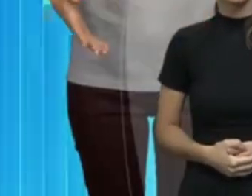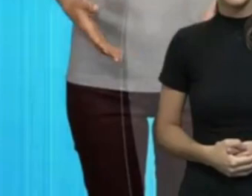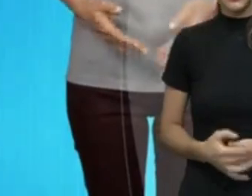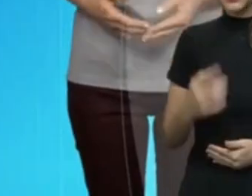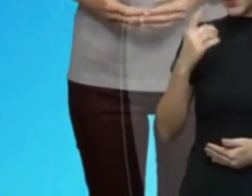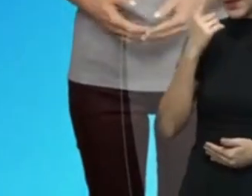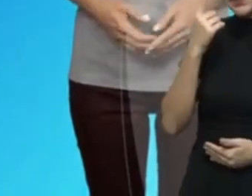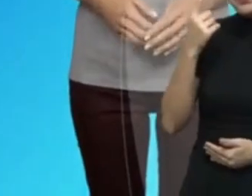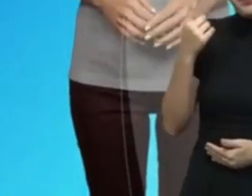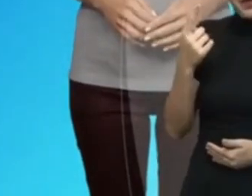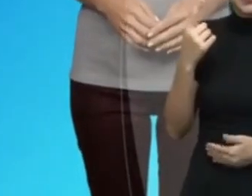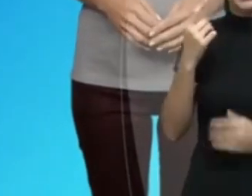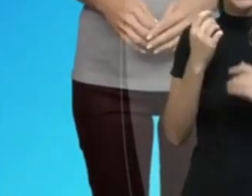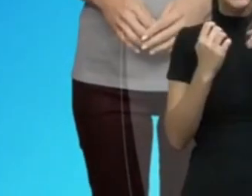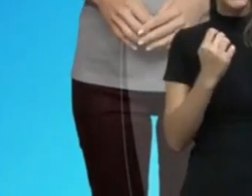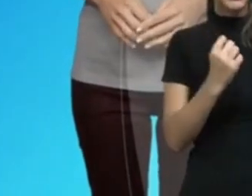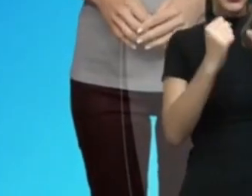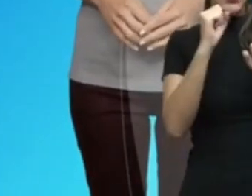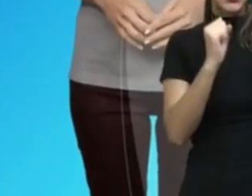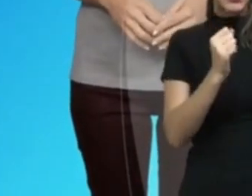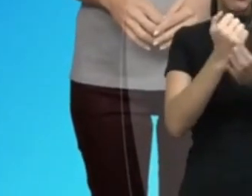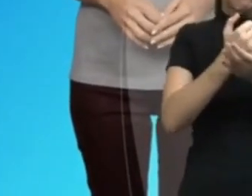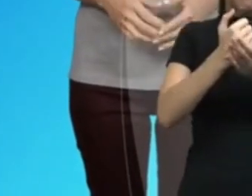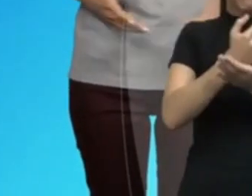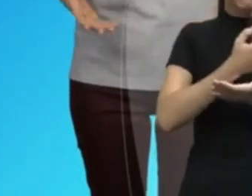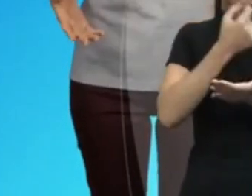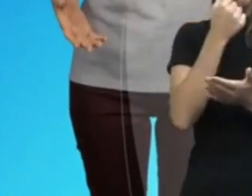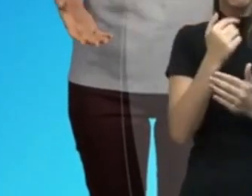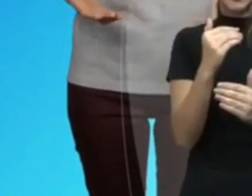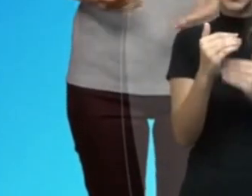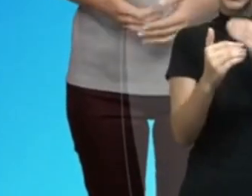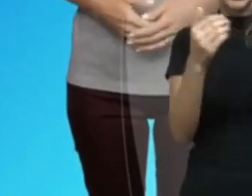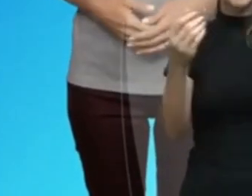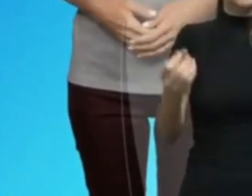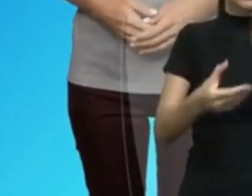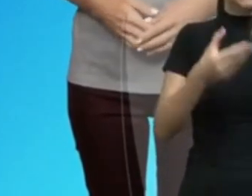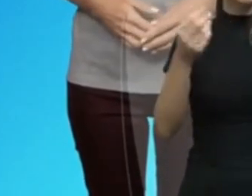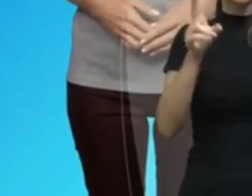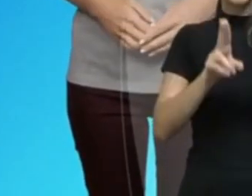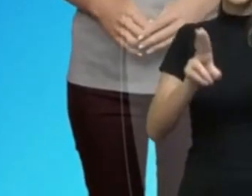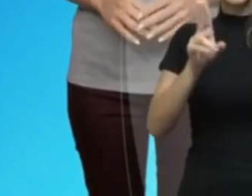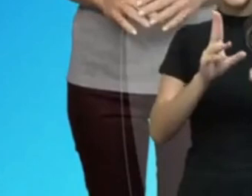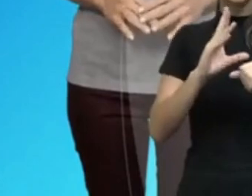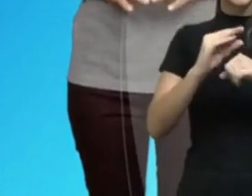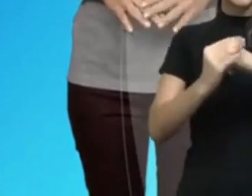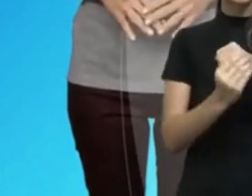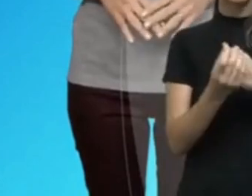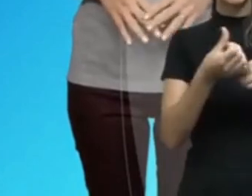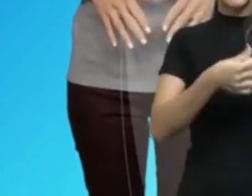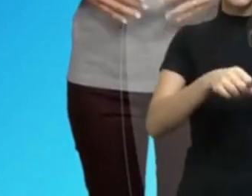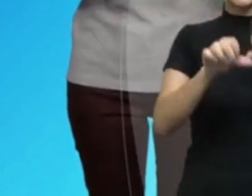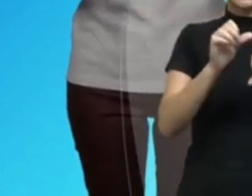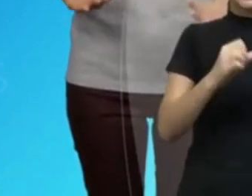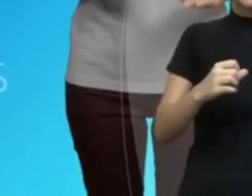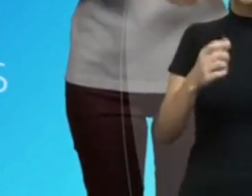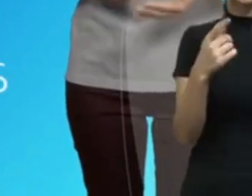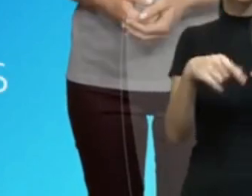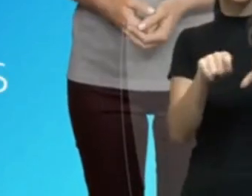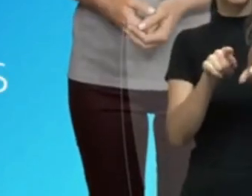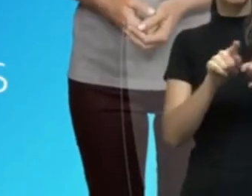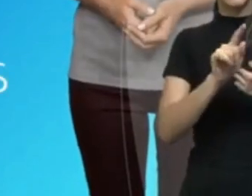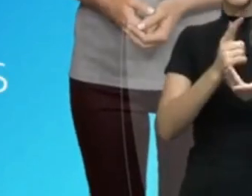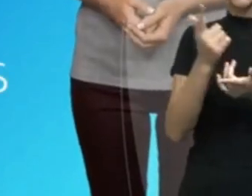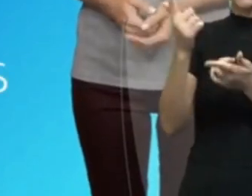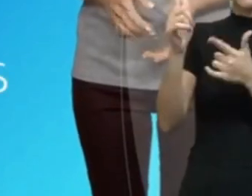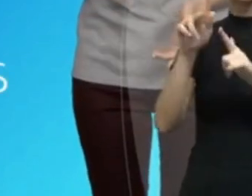Como vimos, a indústria farmacêutica está em constante inovação, utilizando e aprimorando os conhecimentos da química orgânica, além de outros